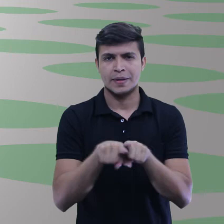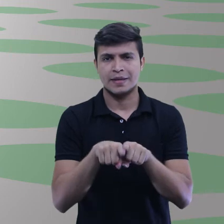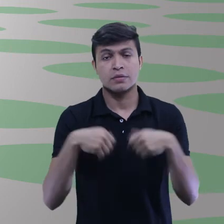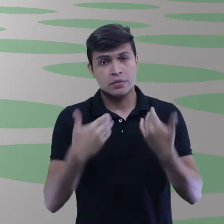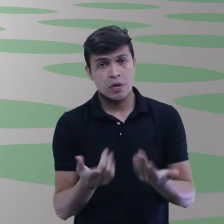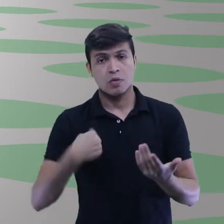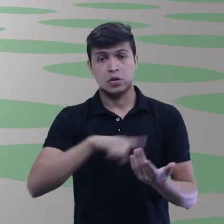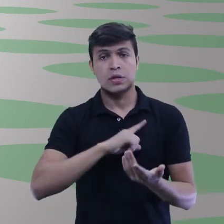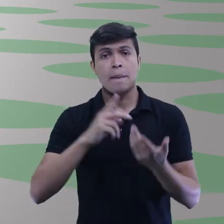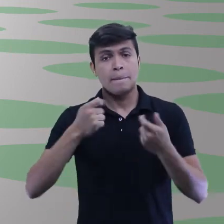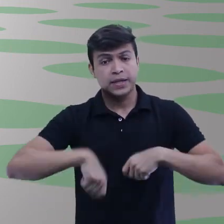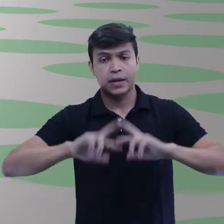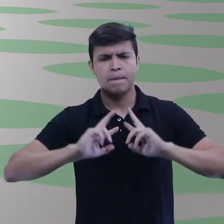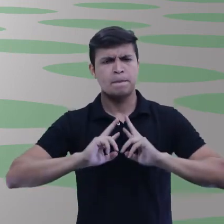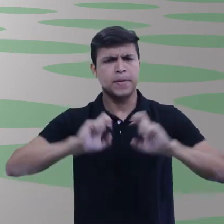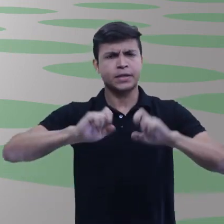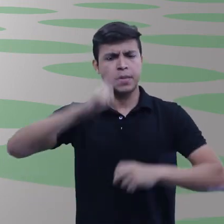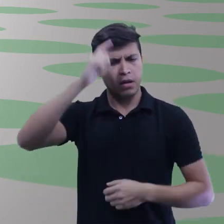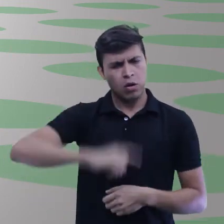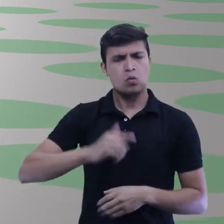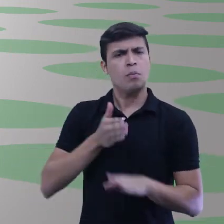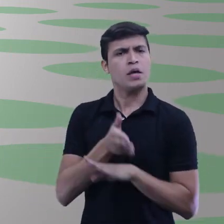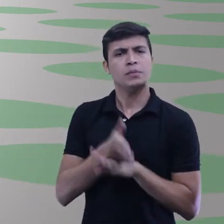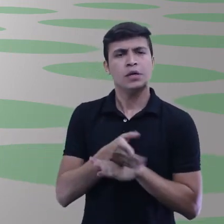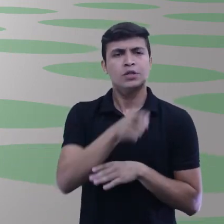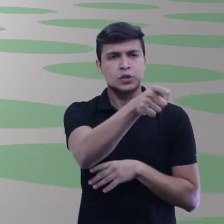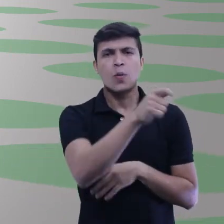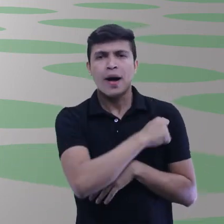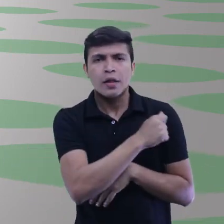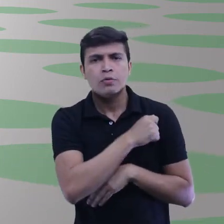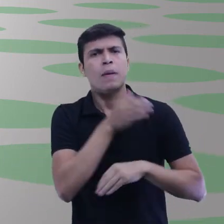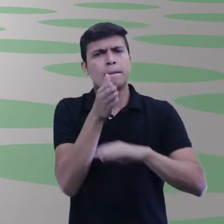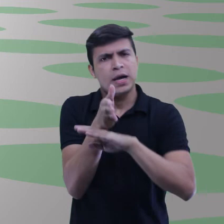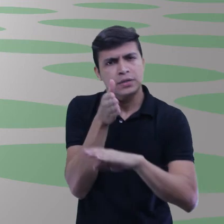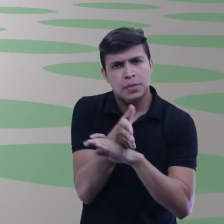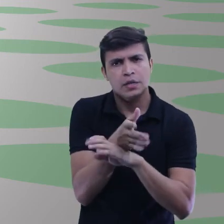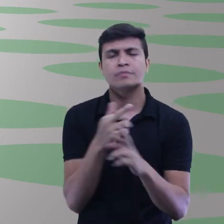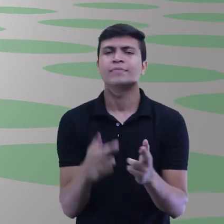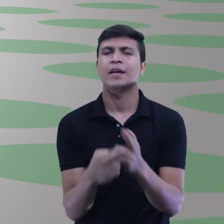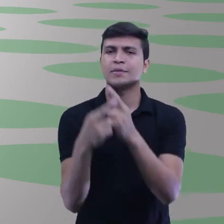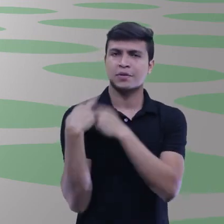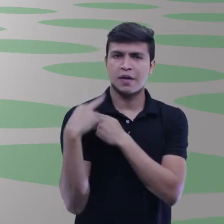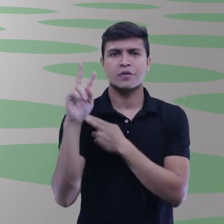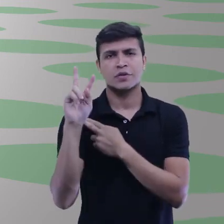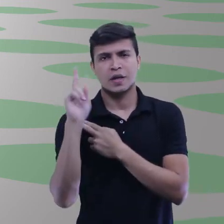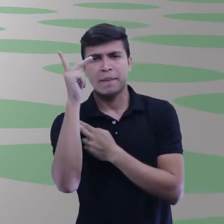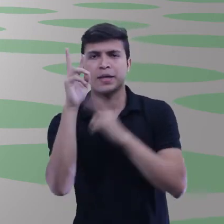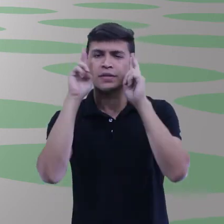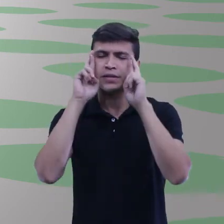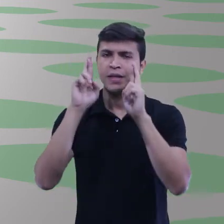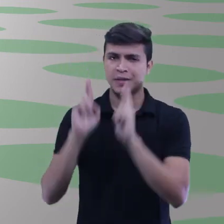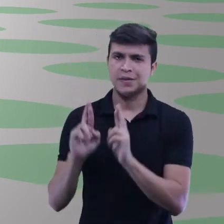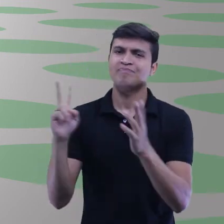Portanto, precisamos nos perceber como participantes, responsáveis e comprometidos historicamente com os valores de